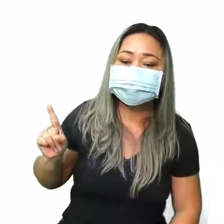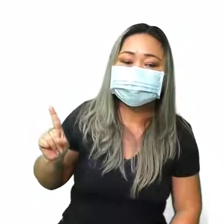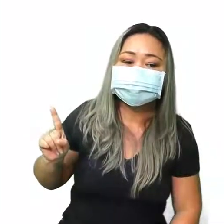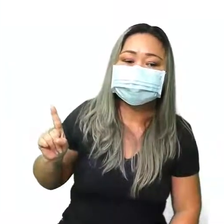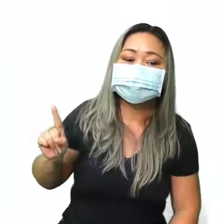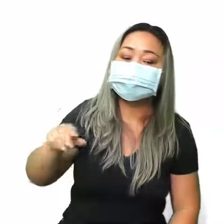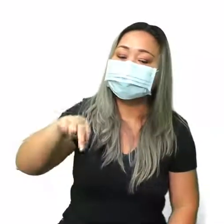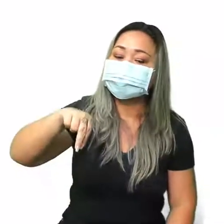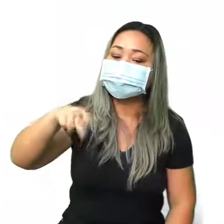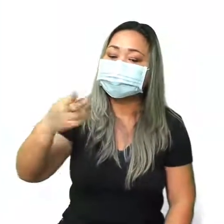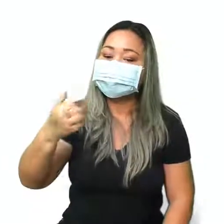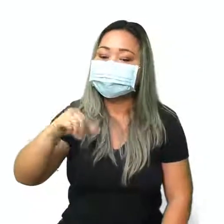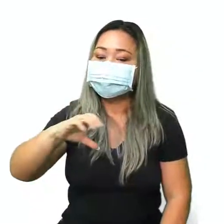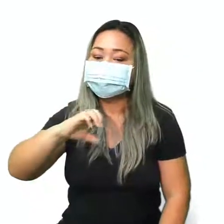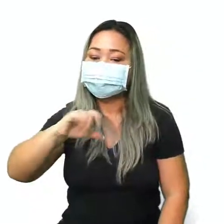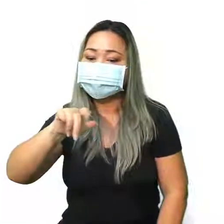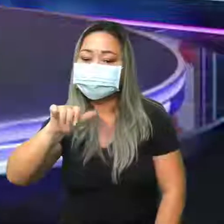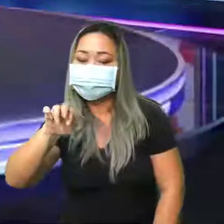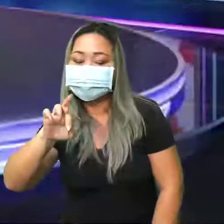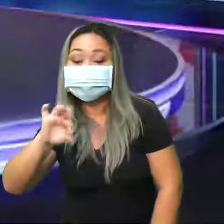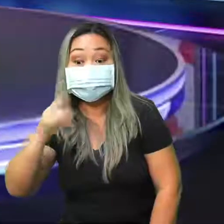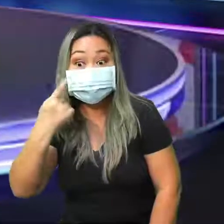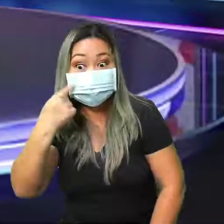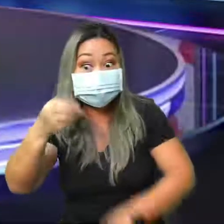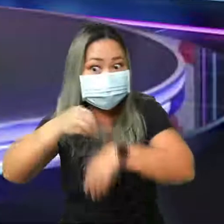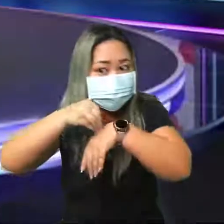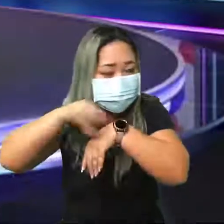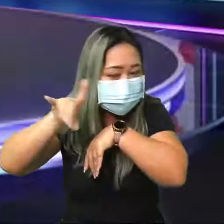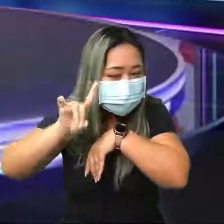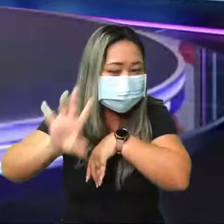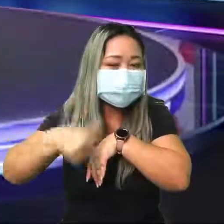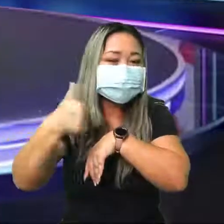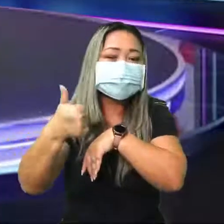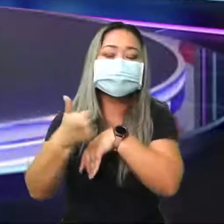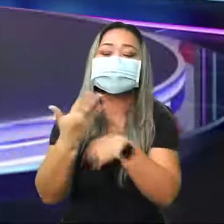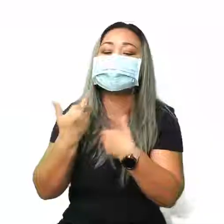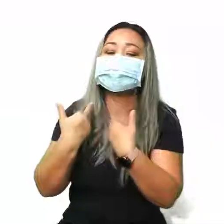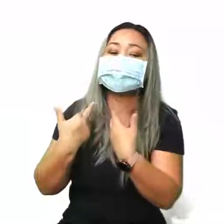o nicho ecológico, né, galera? Olha a dica lá em cima.